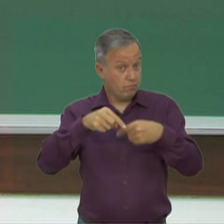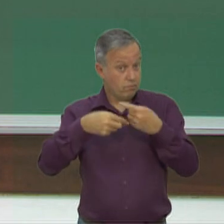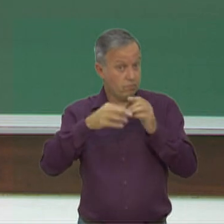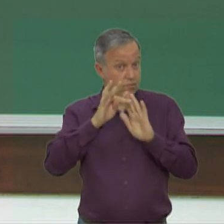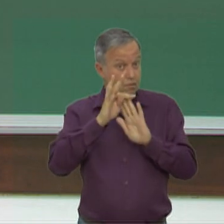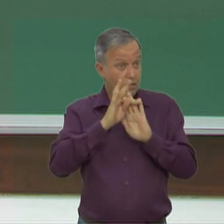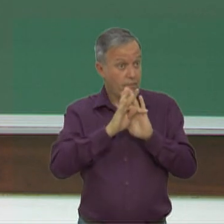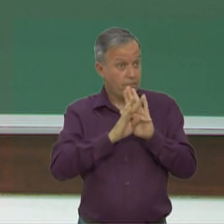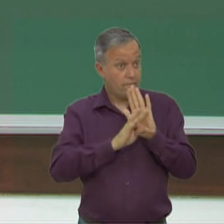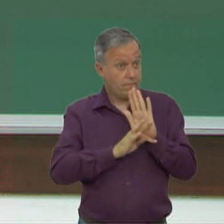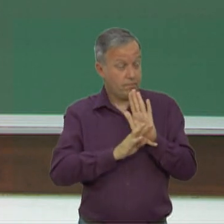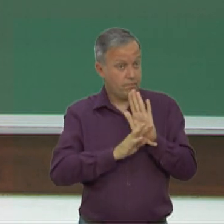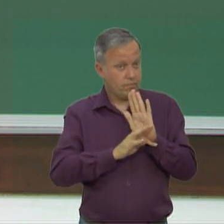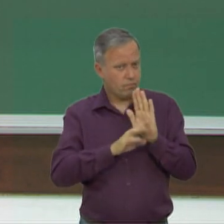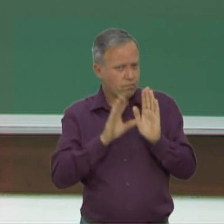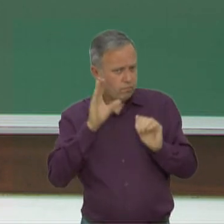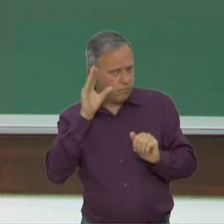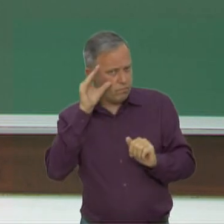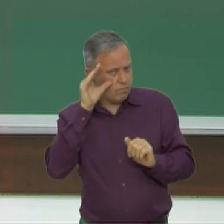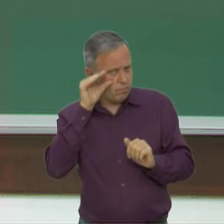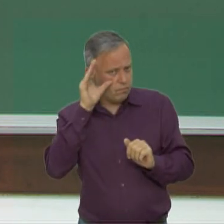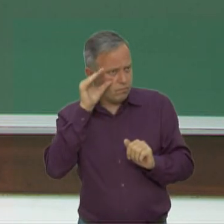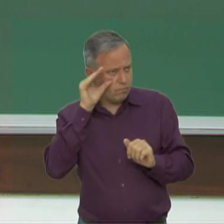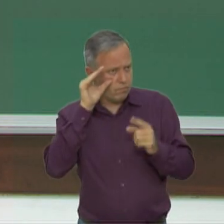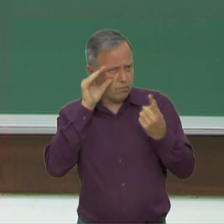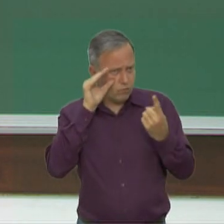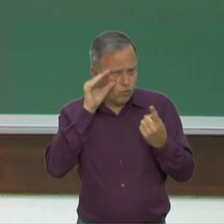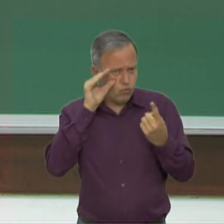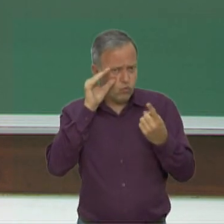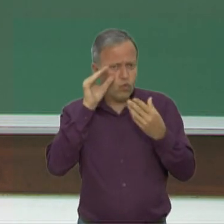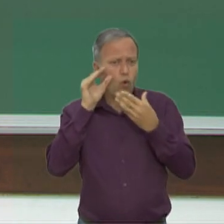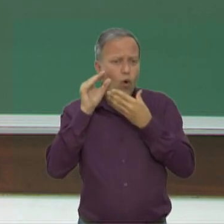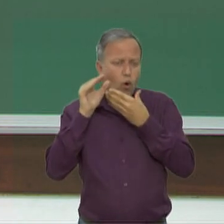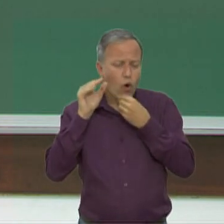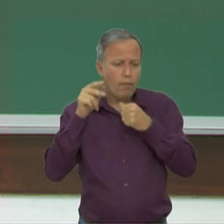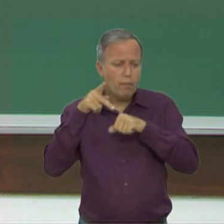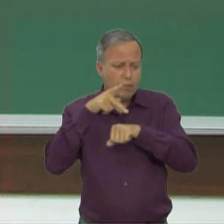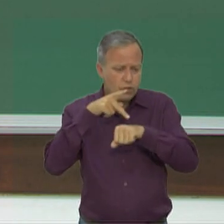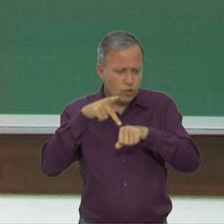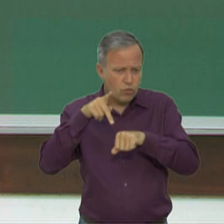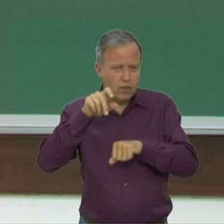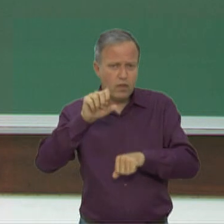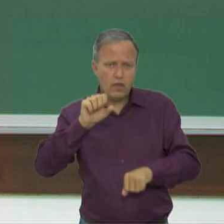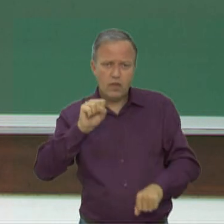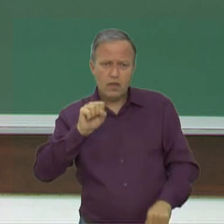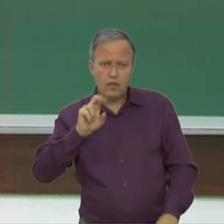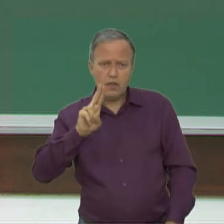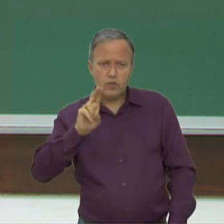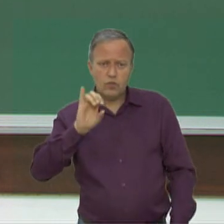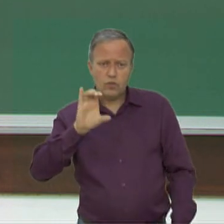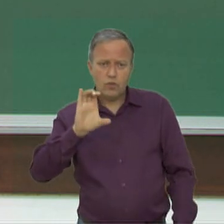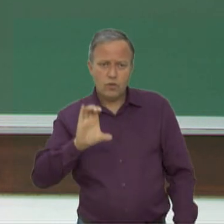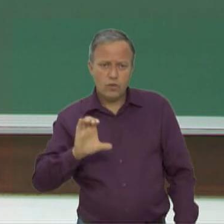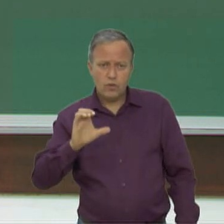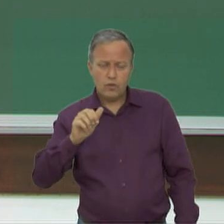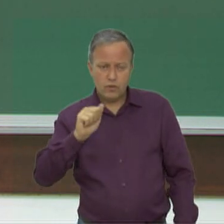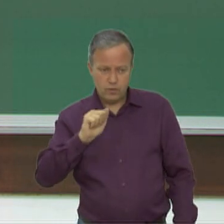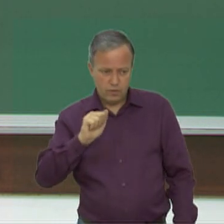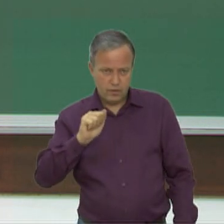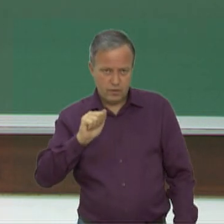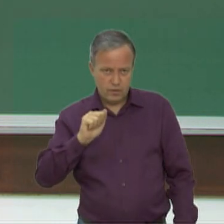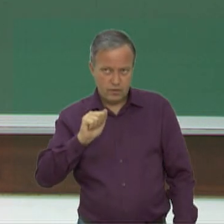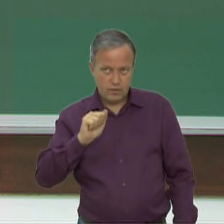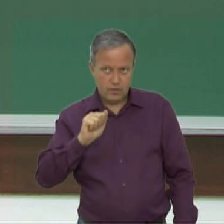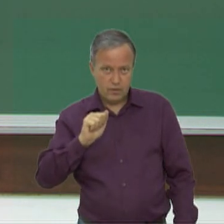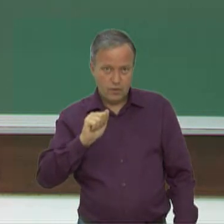se passa aqui a curiosidade de um suíço que viaja, leva horas observando